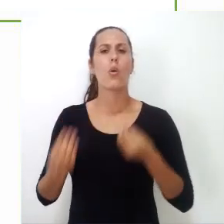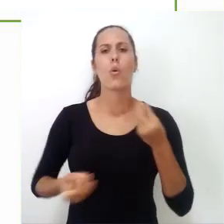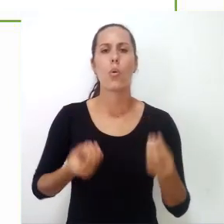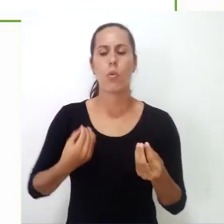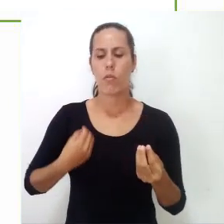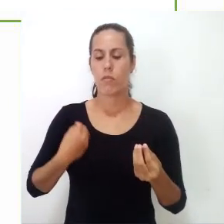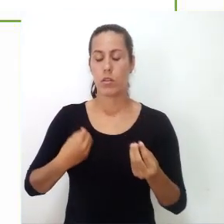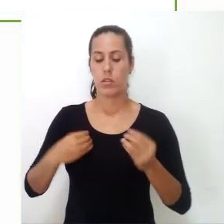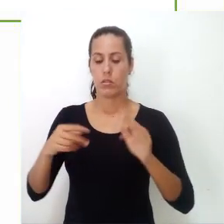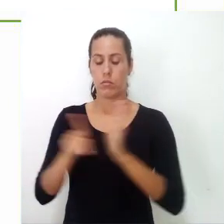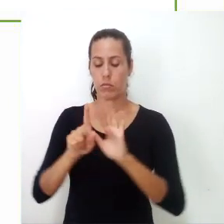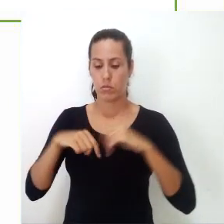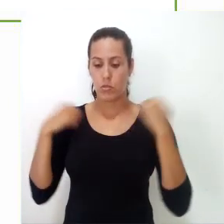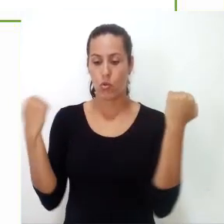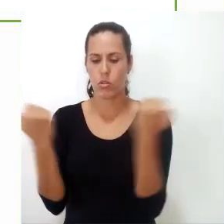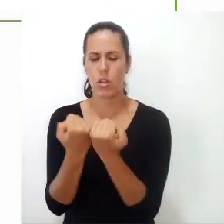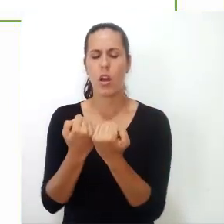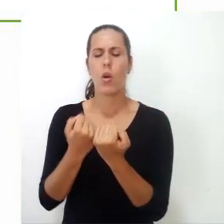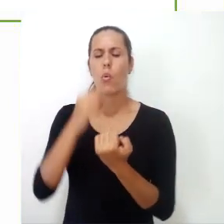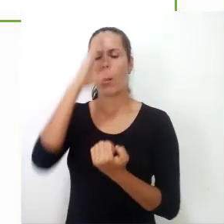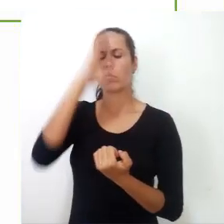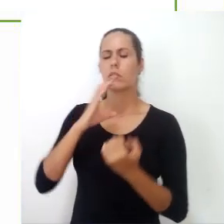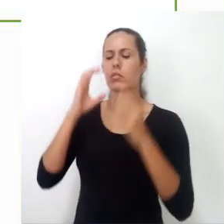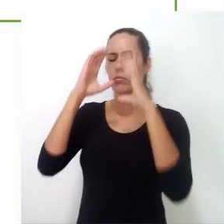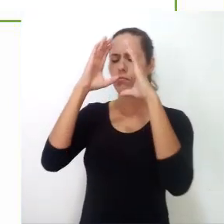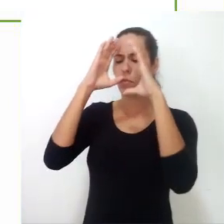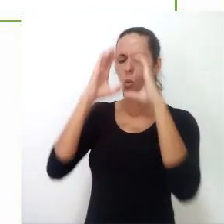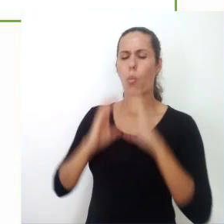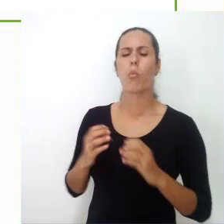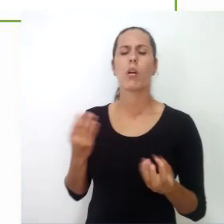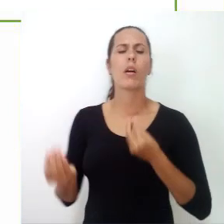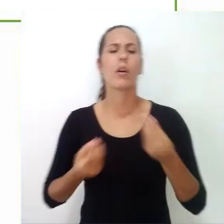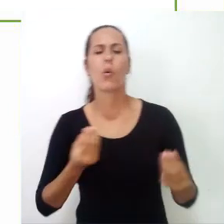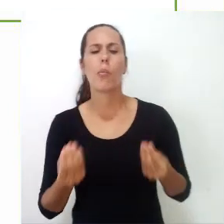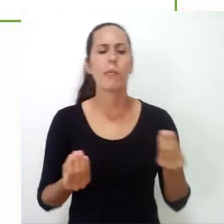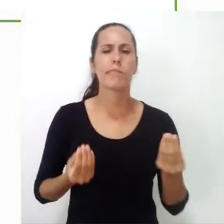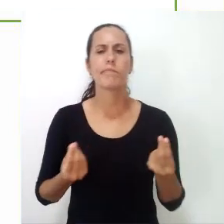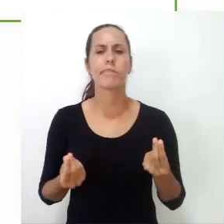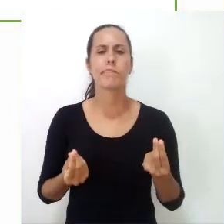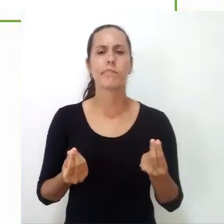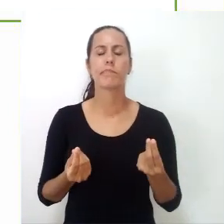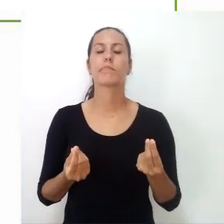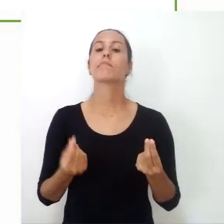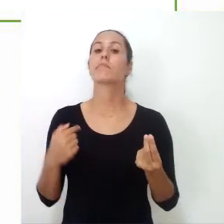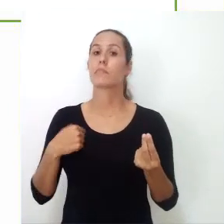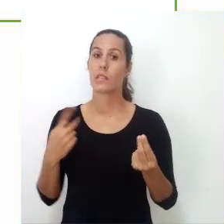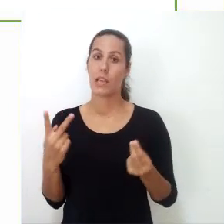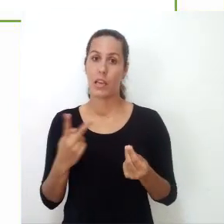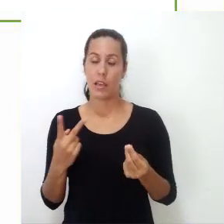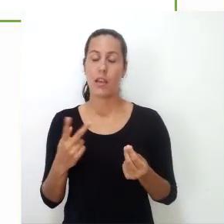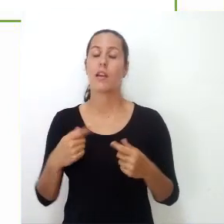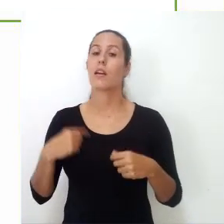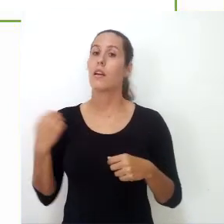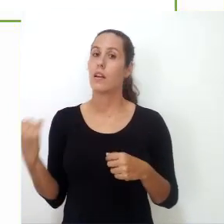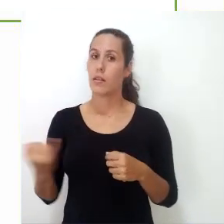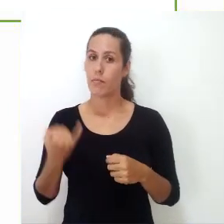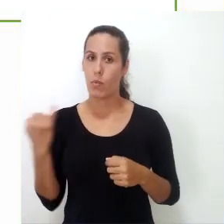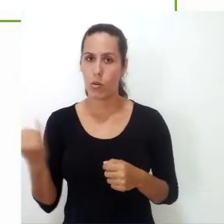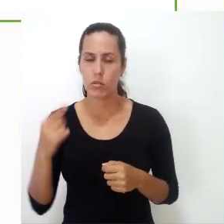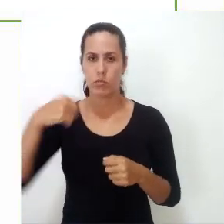comportar na vida social. Eu acho que essas duas palavras são essenciais na minha exposição.